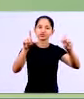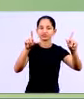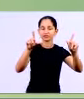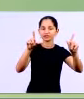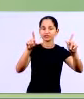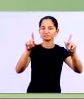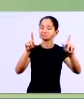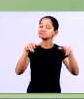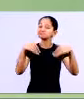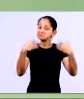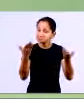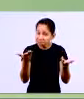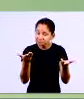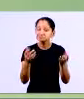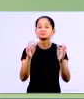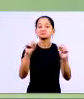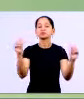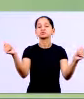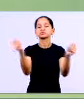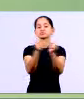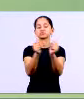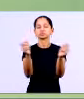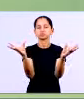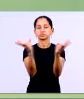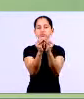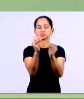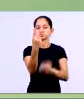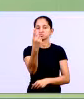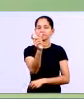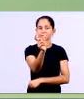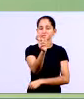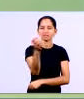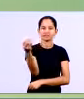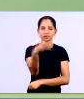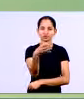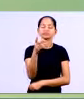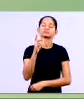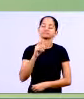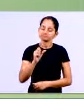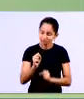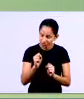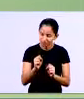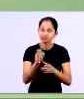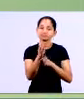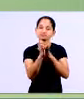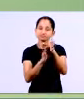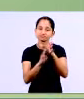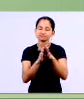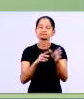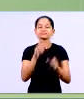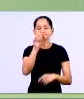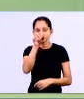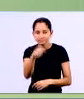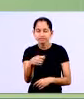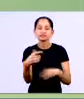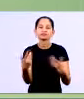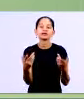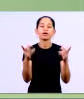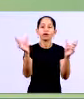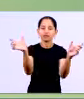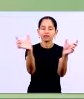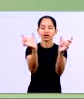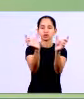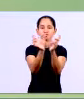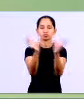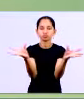começar com uma letra diferente, pode juntar que dá certinho. Que dá certo. Então, isso aí mesmo, a dica é essa. O prefixo vai se